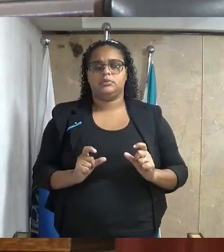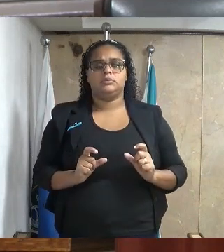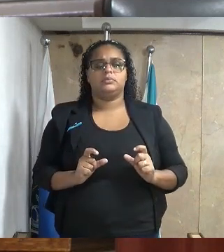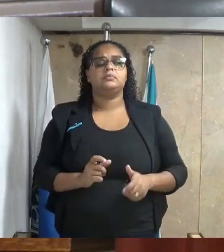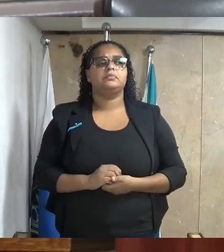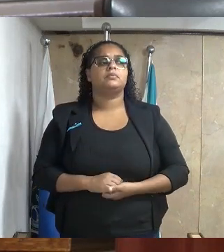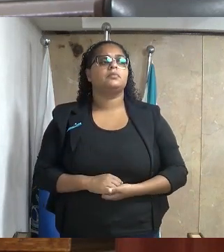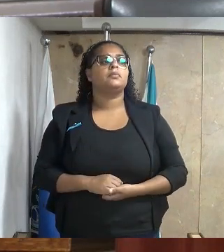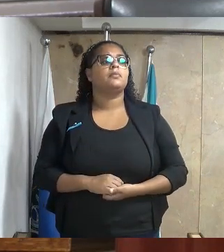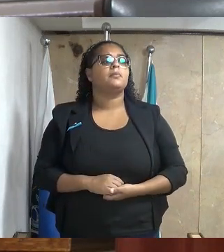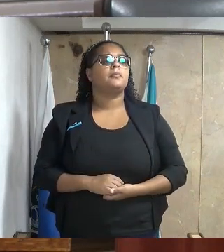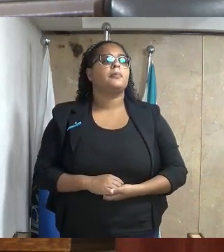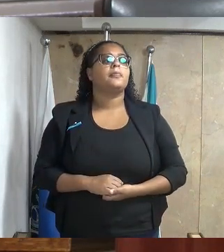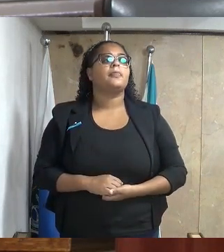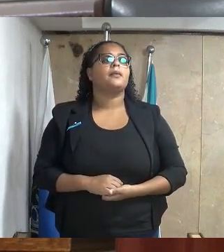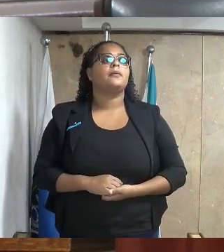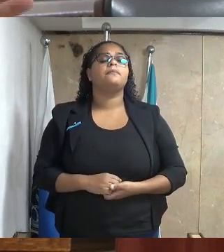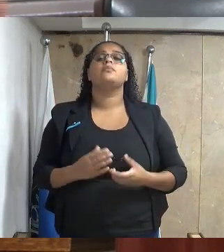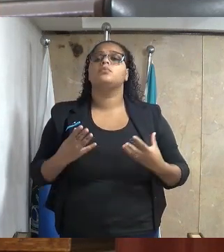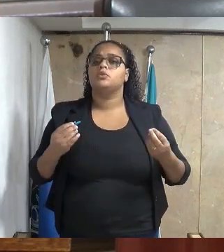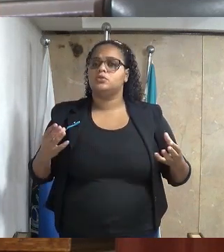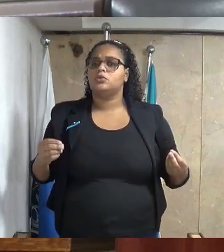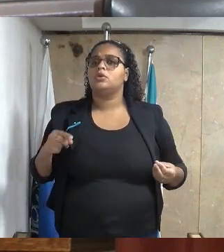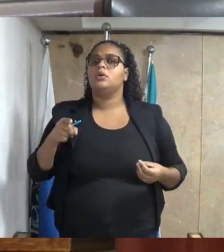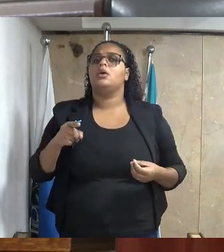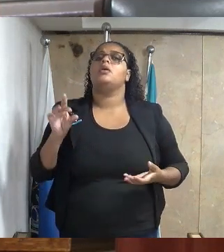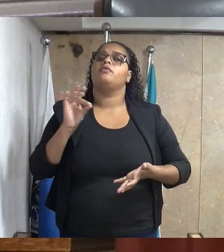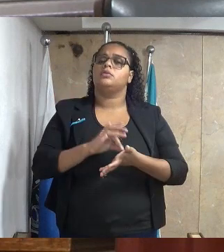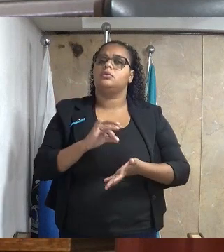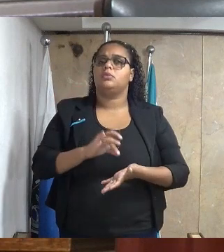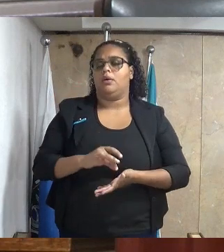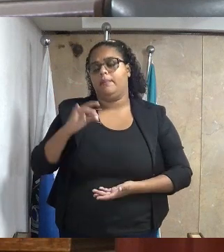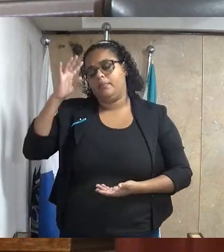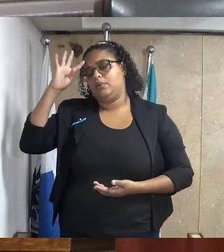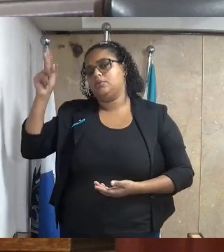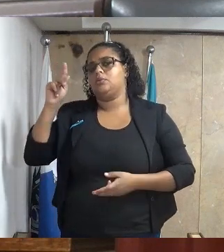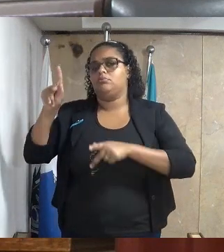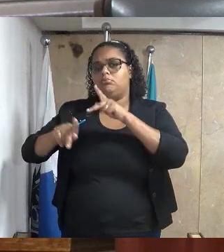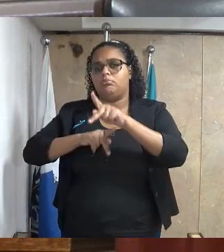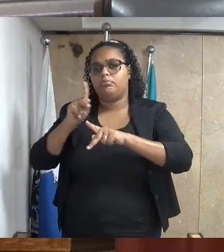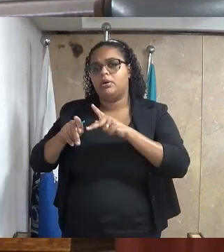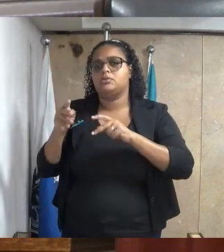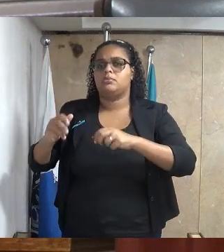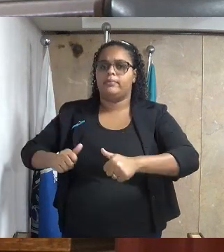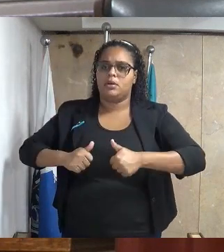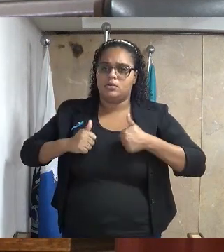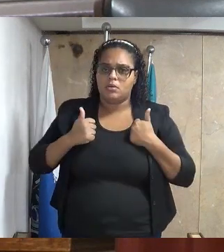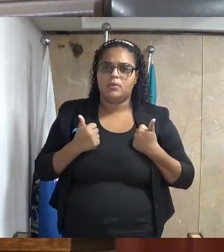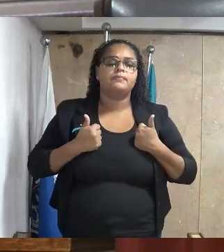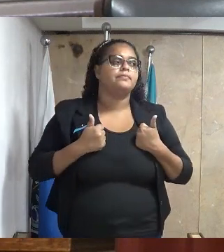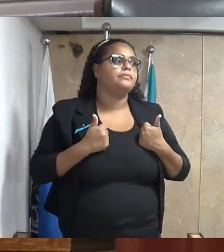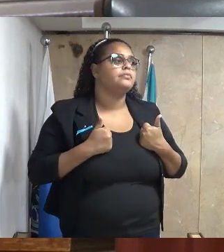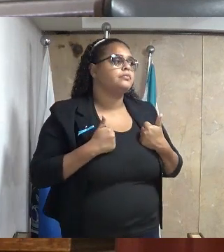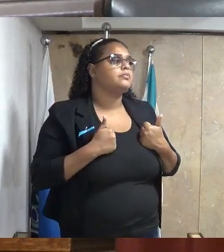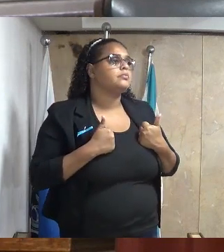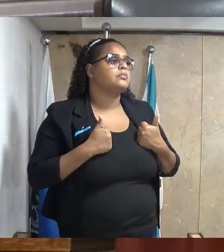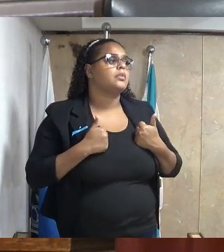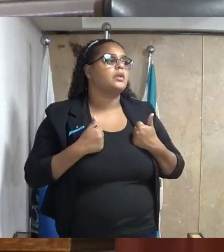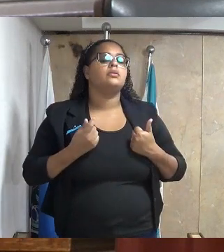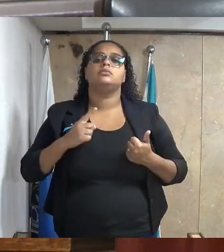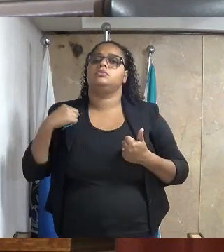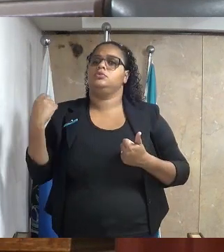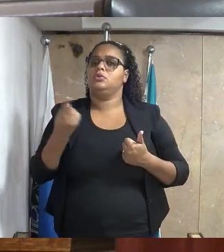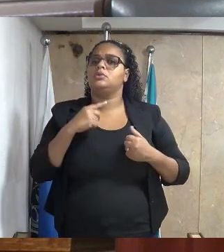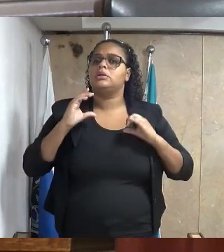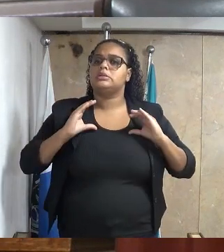de estreitamento com aqueles que realmente pensam num país melhor, onde